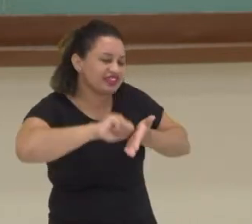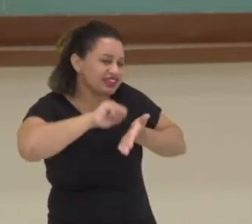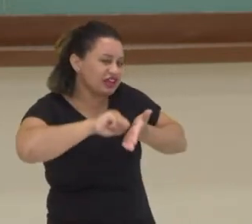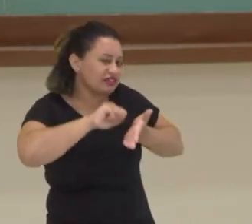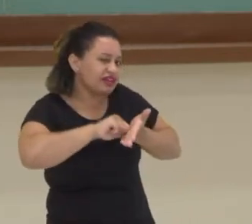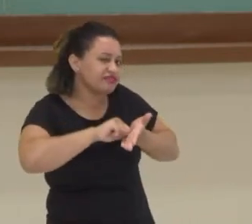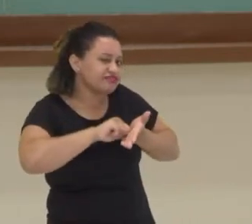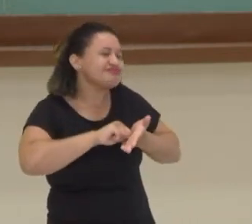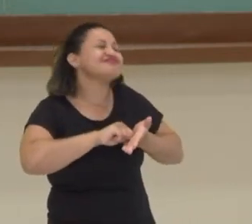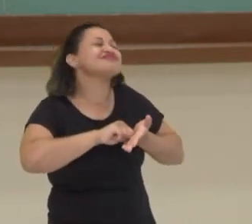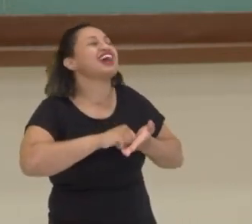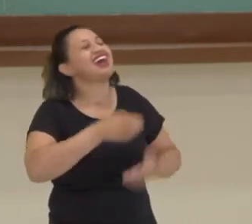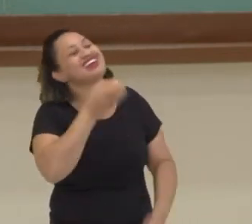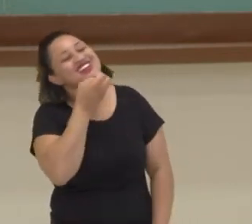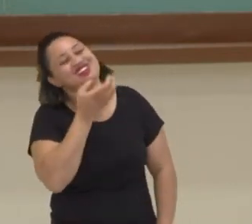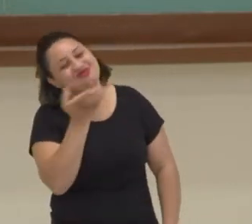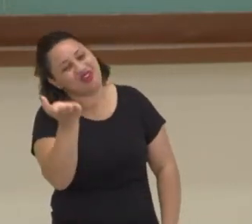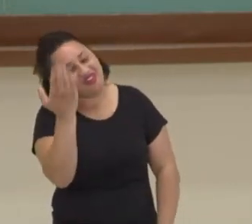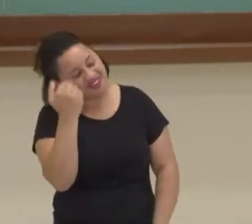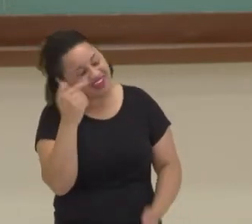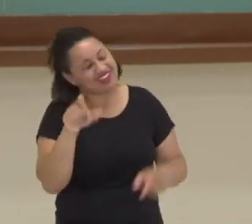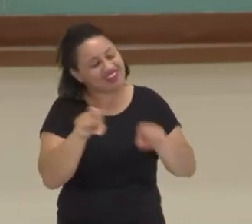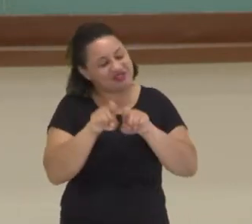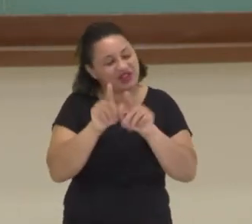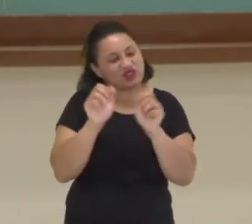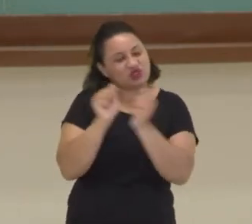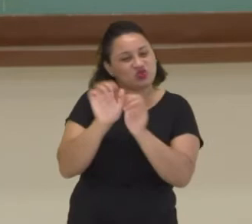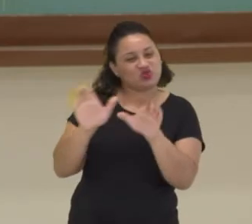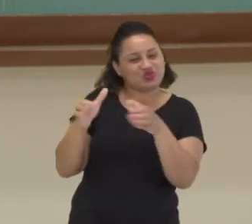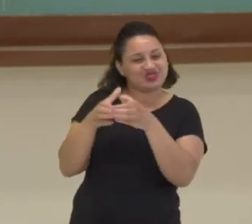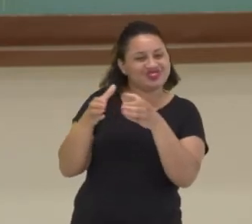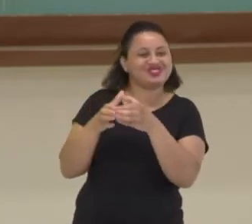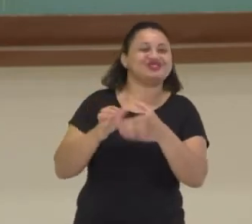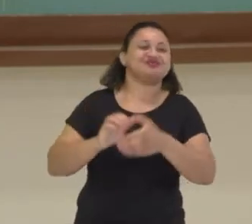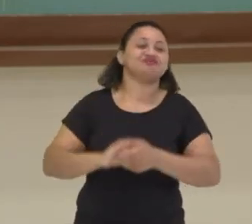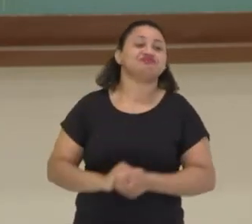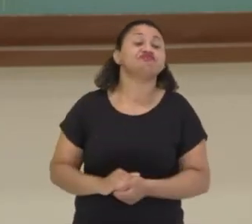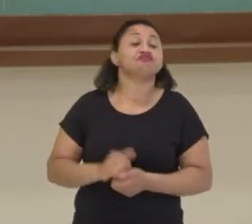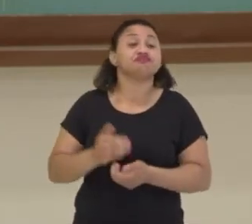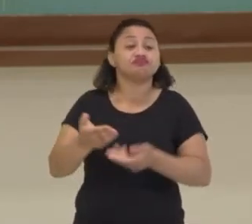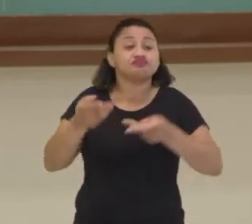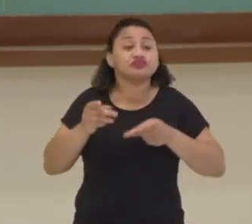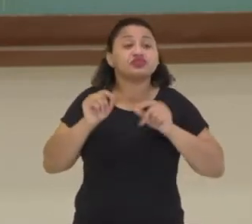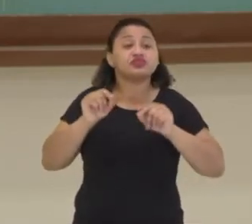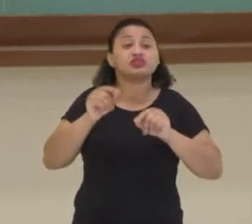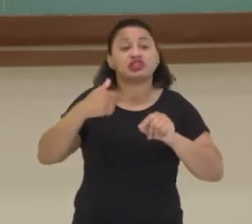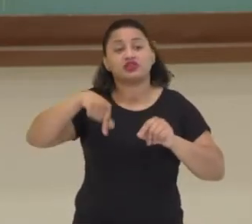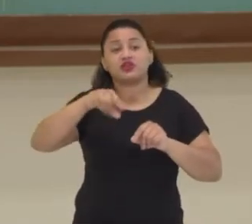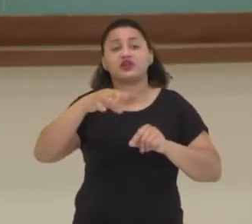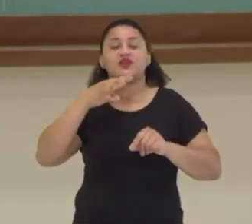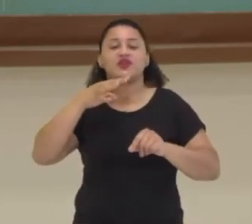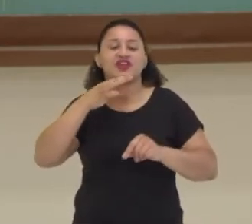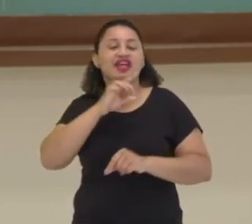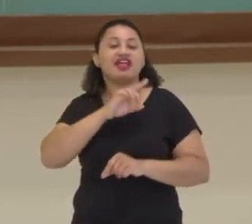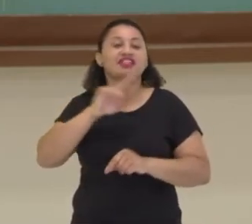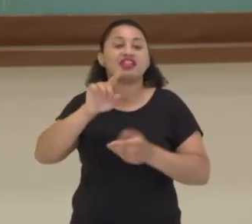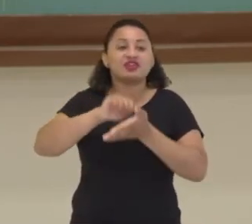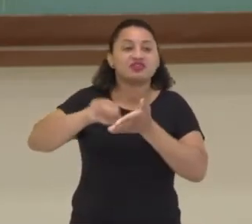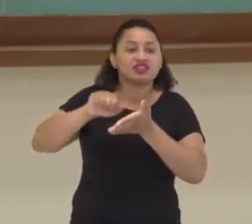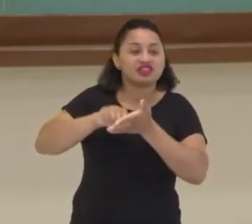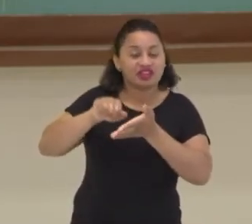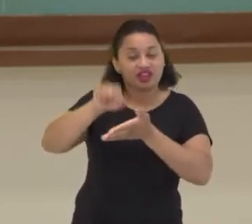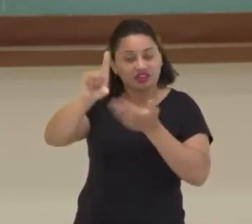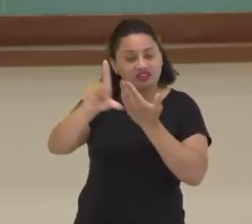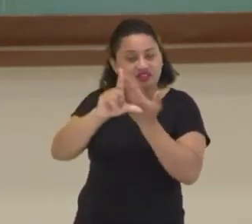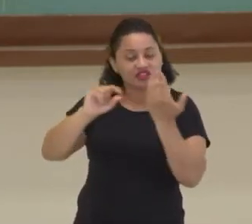delícia! Bem-vindo ao time! Então, te convido a conhecer Não Escrevam, de Raquel de Queiroz. Vamos ao